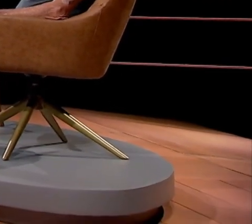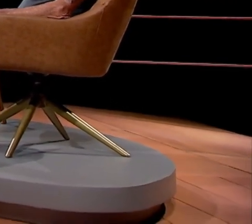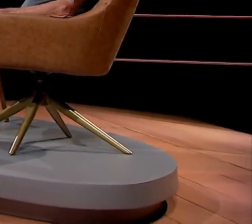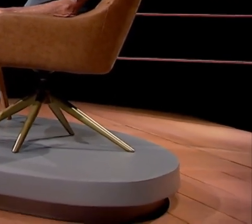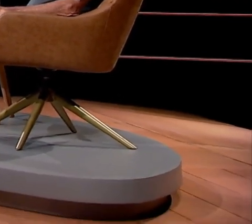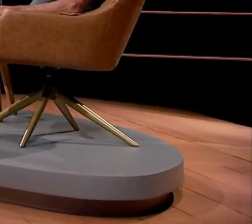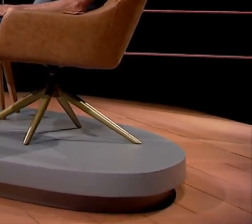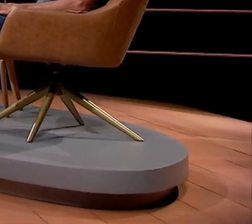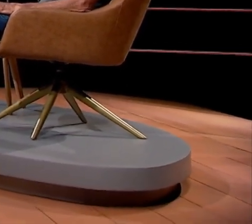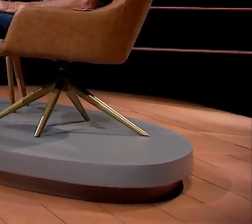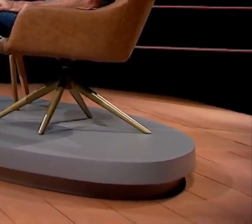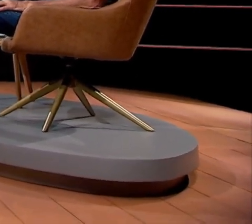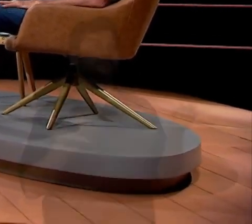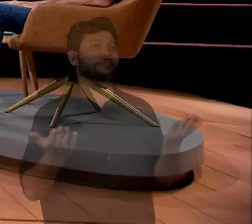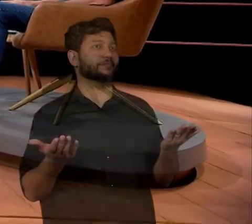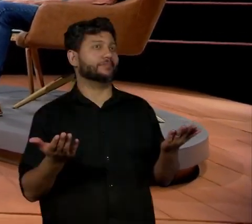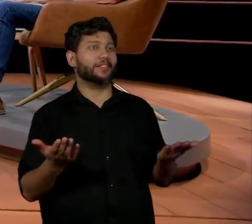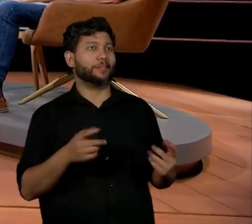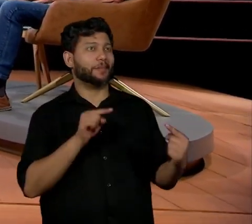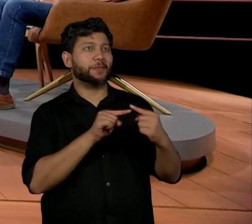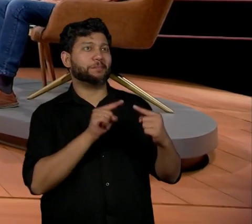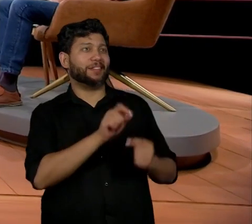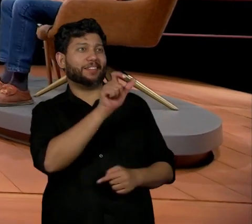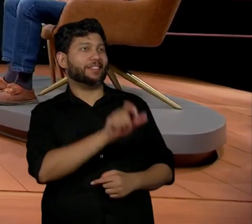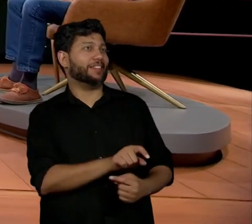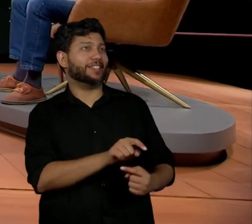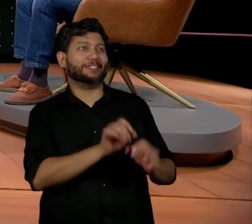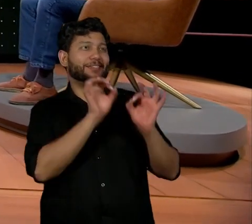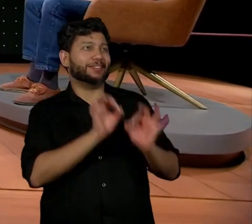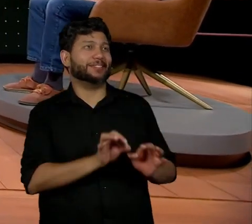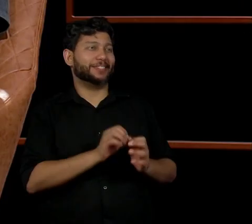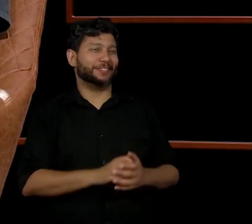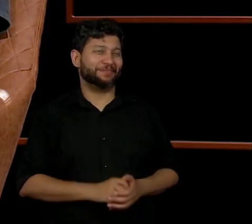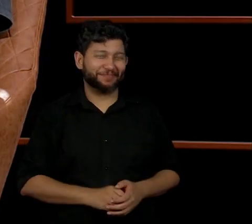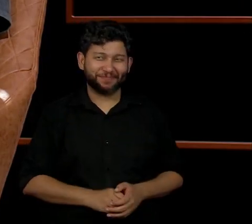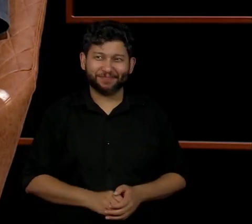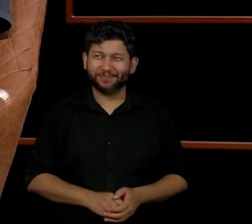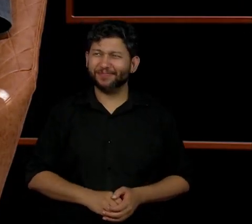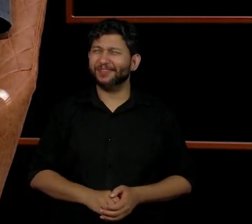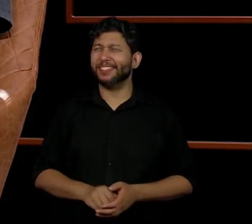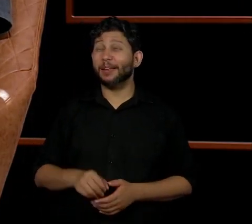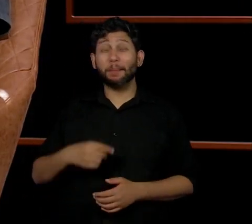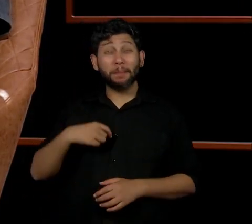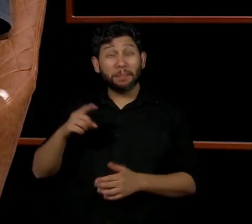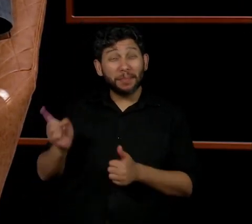Tudo a ver com você, né, Zé? Olha, quando eu ouvi Bob Dylan,